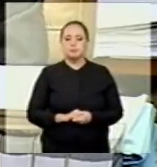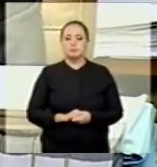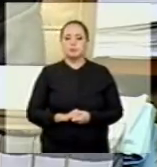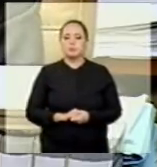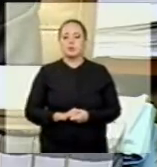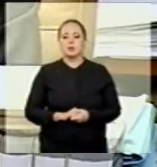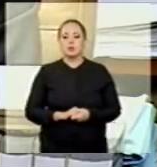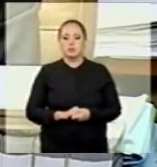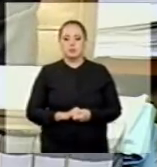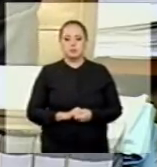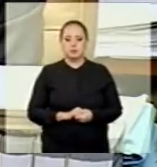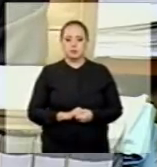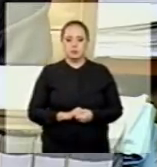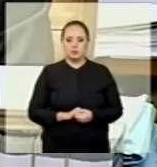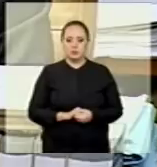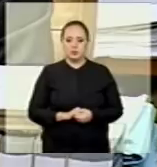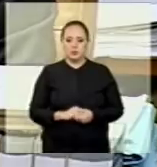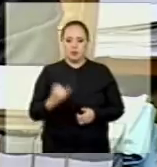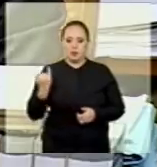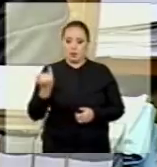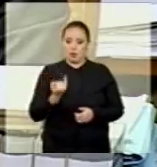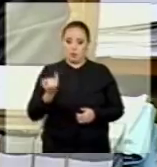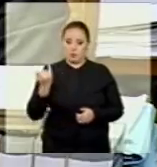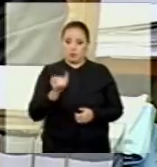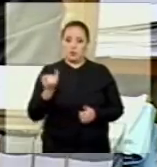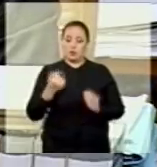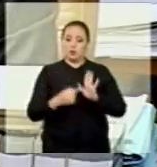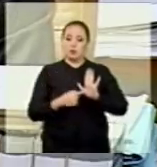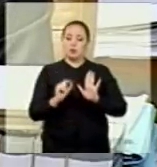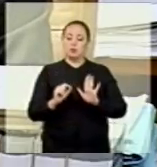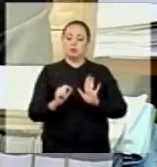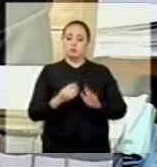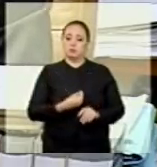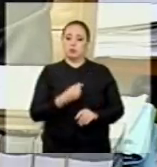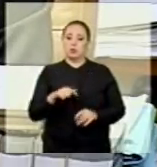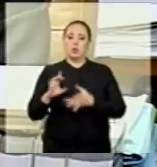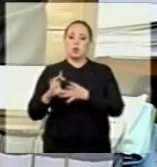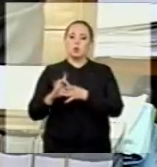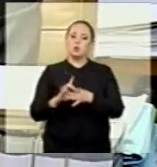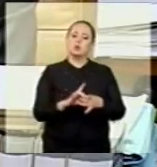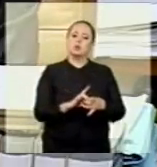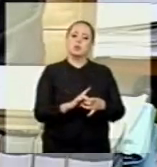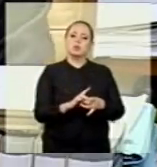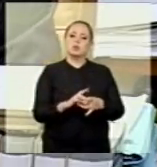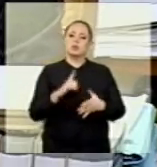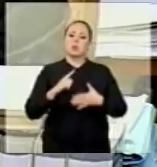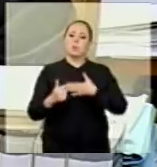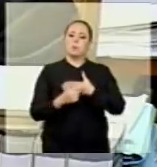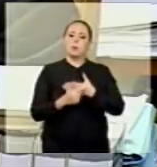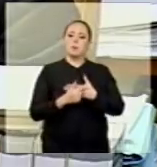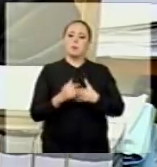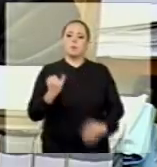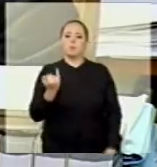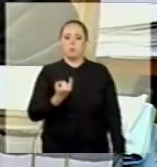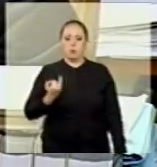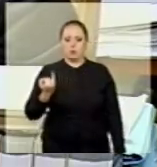É importante destacar, por isso mesmo, senhora presidente, tendo presente este contexto, que assume o papel de fundamental